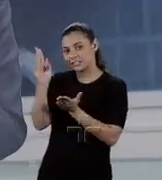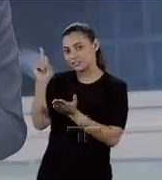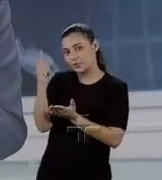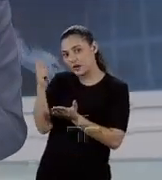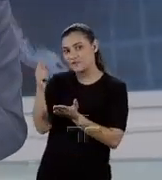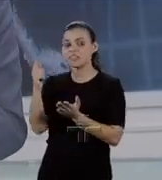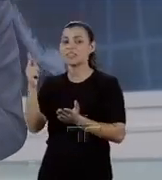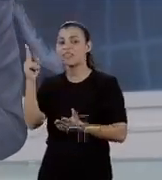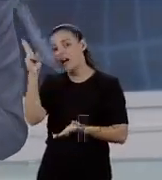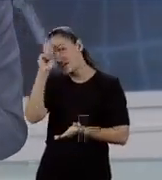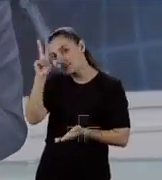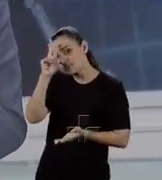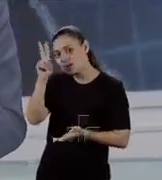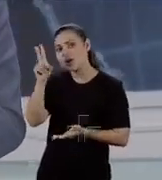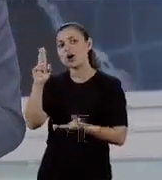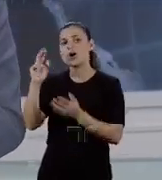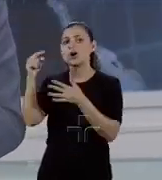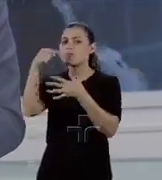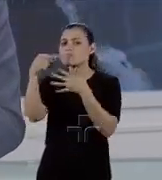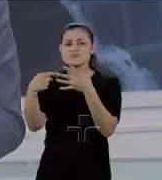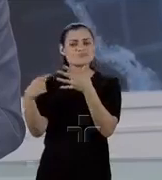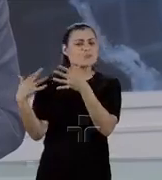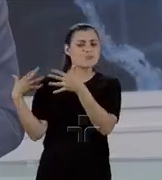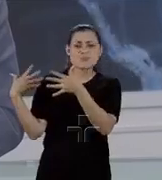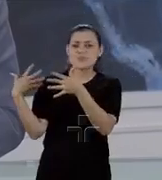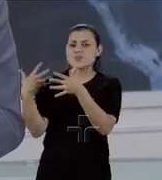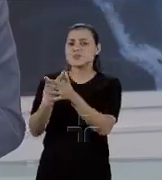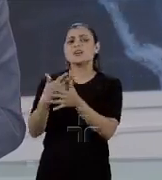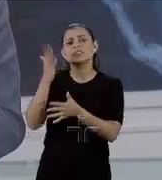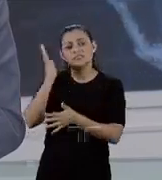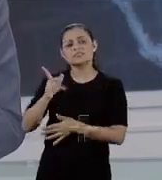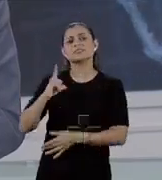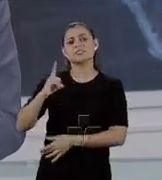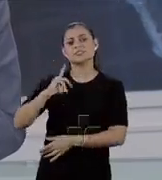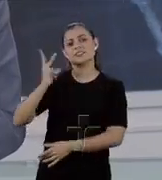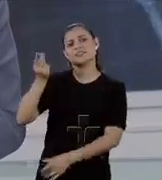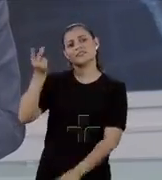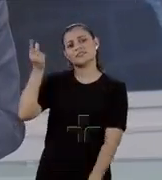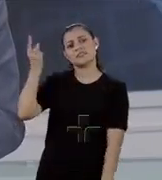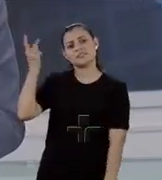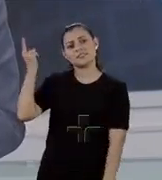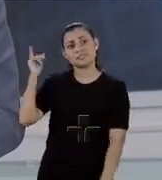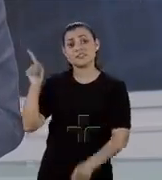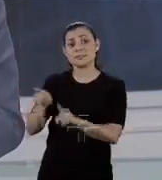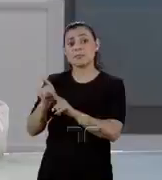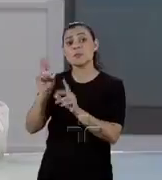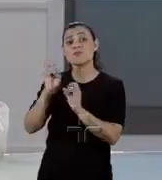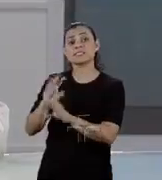uma alternativa até para a própria... da história. Isso, é uma alternativa até para como instrumento de ensino.